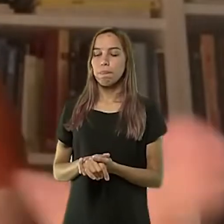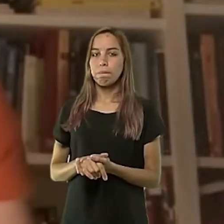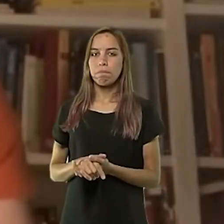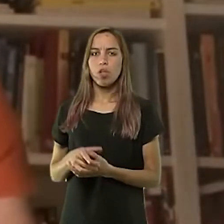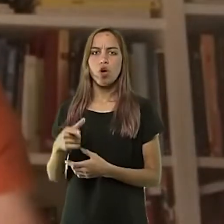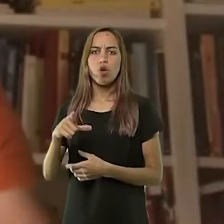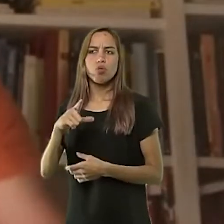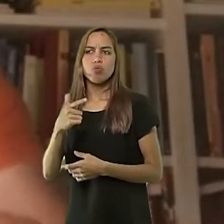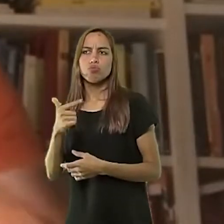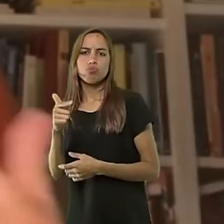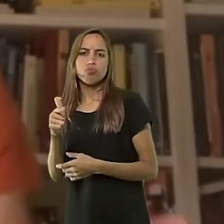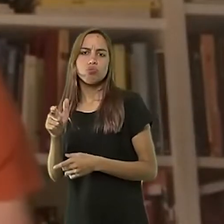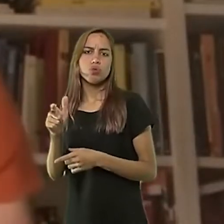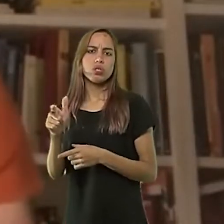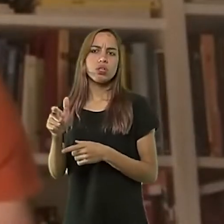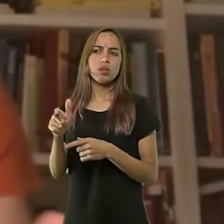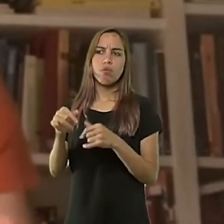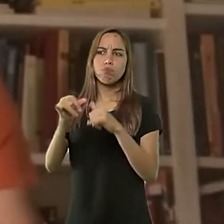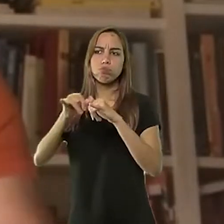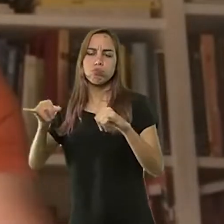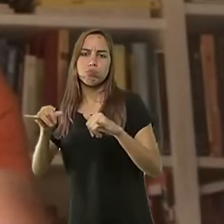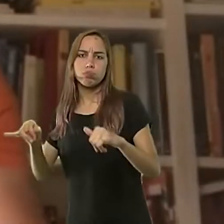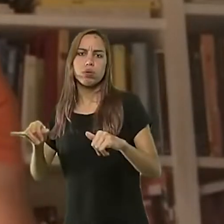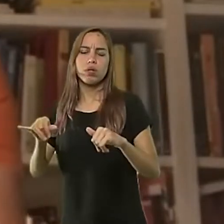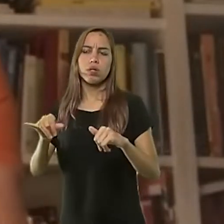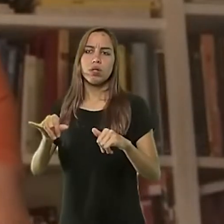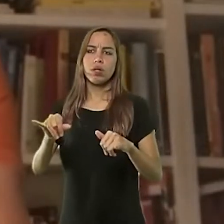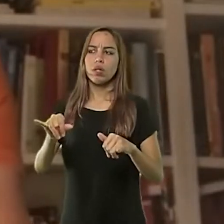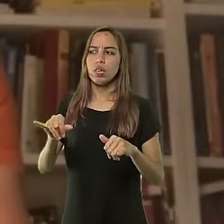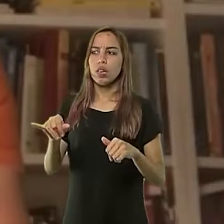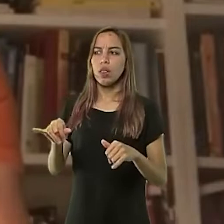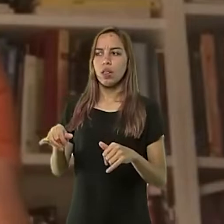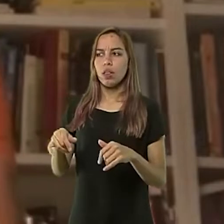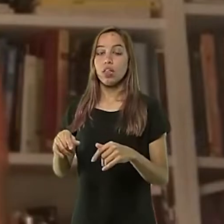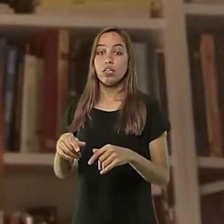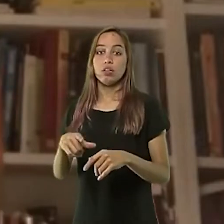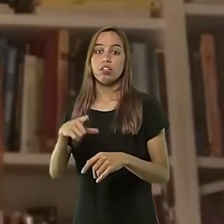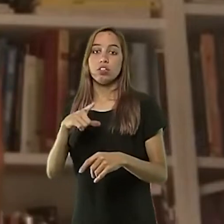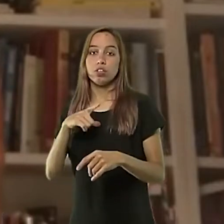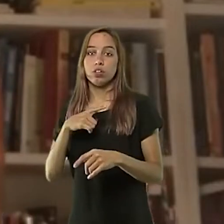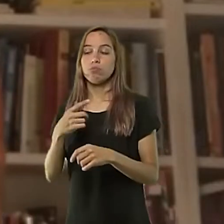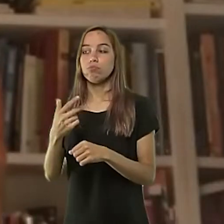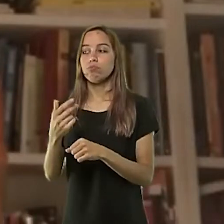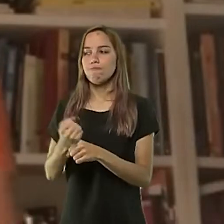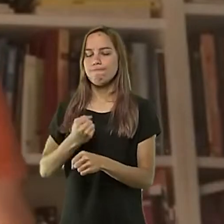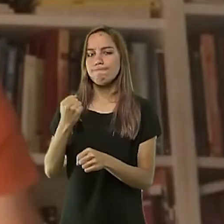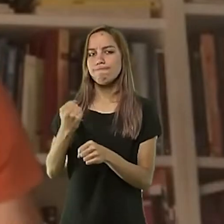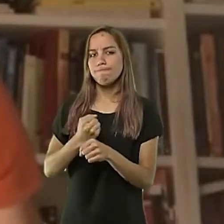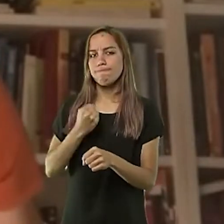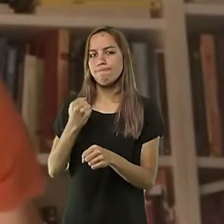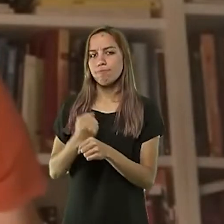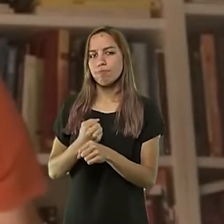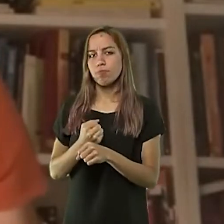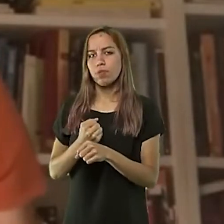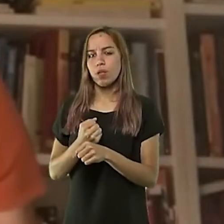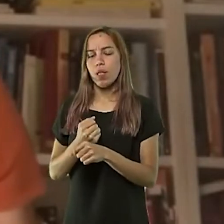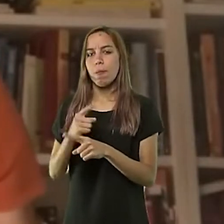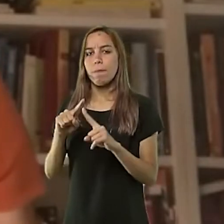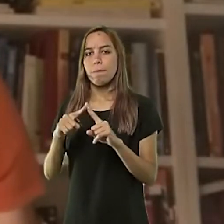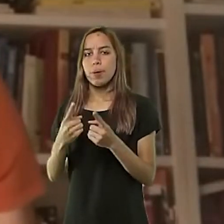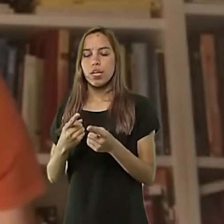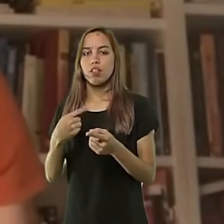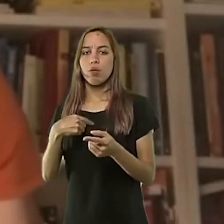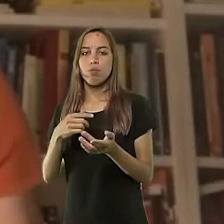toda a gente tinha de fazer basicamente tudo. Portanto, eu comecei a desenhar, mas rapidamente cheguei a dirigir